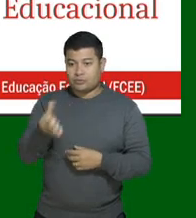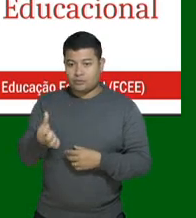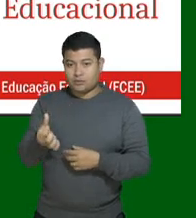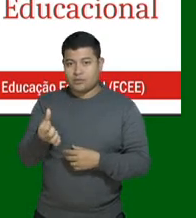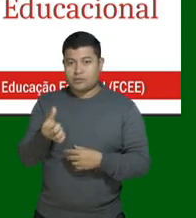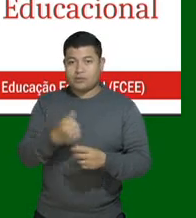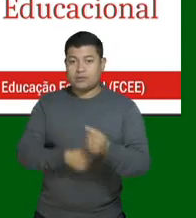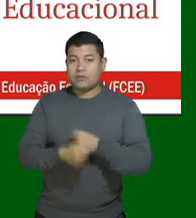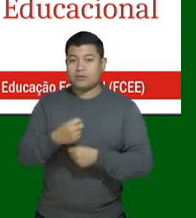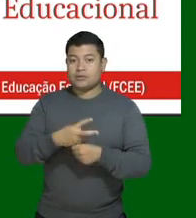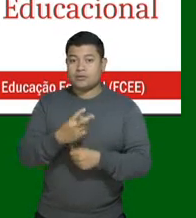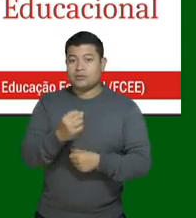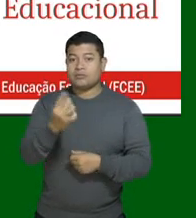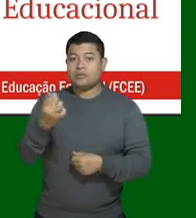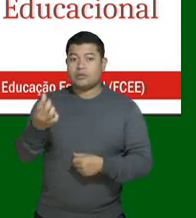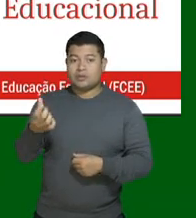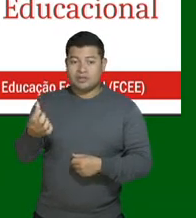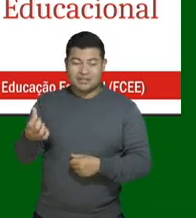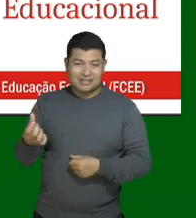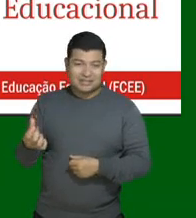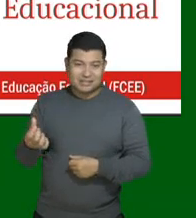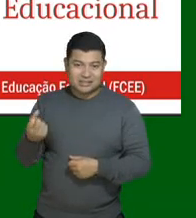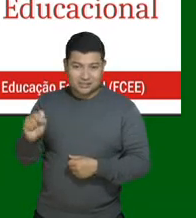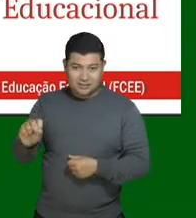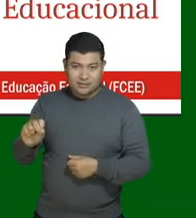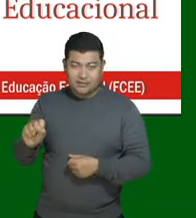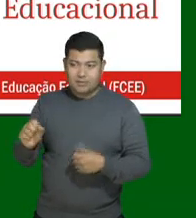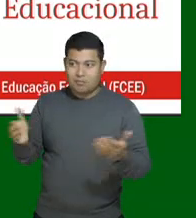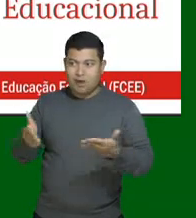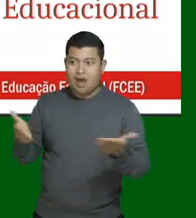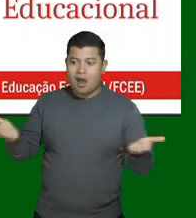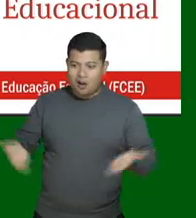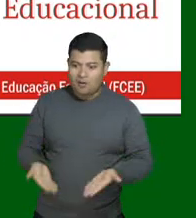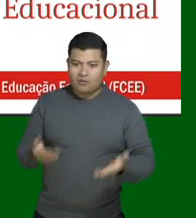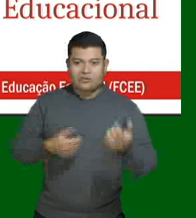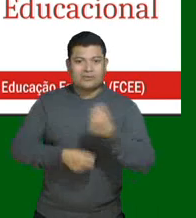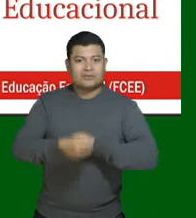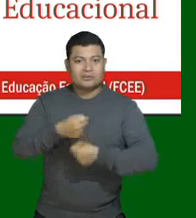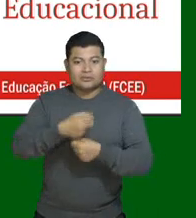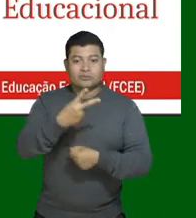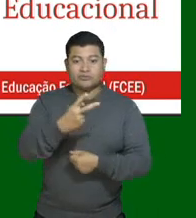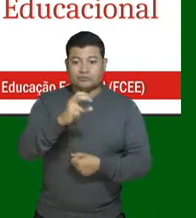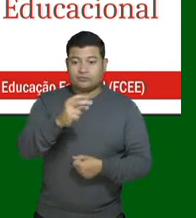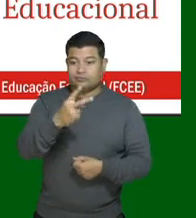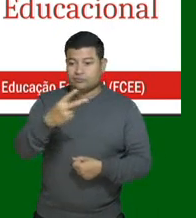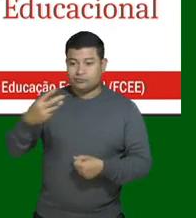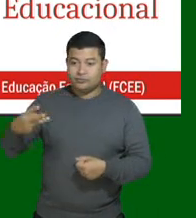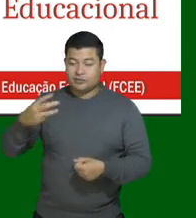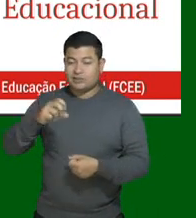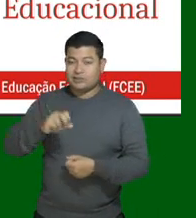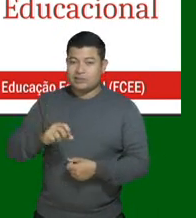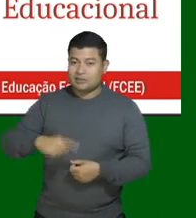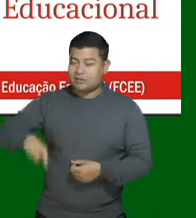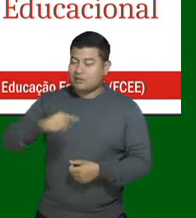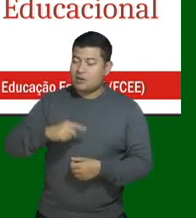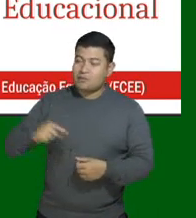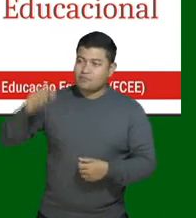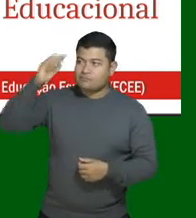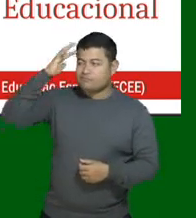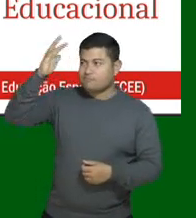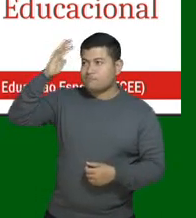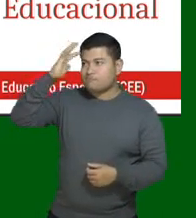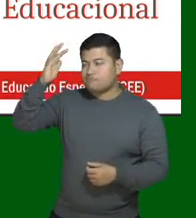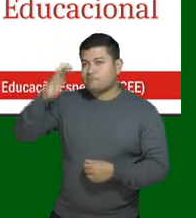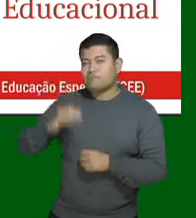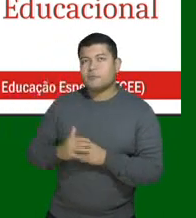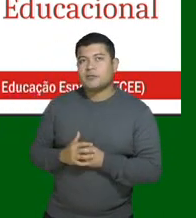hoje nós estamos em 2023, então a gente consegue perceber, se a gente for refletir um pouquinho, que a